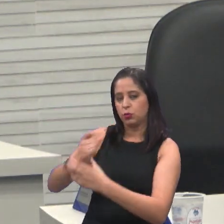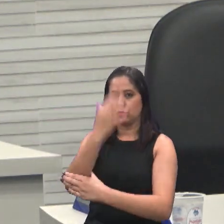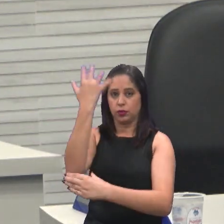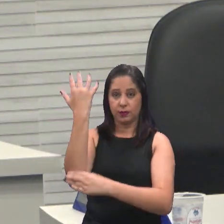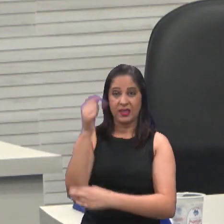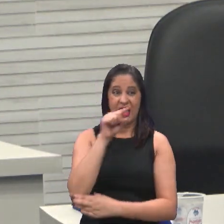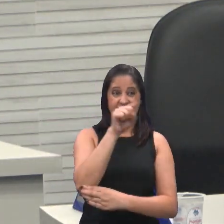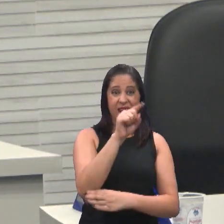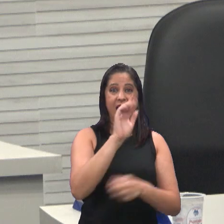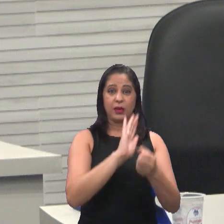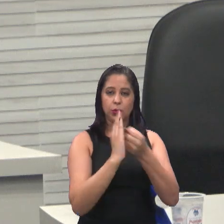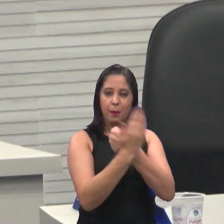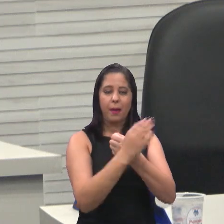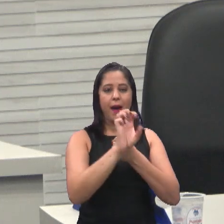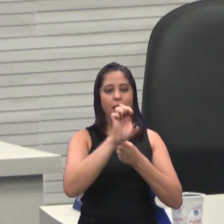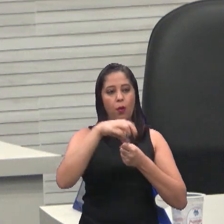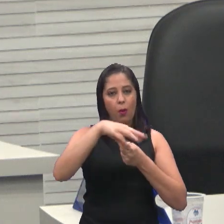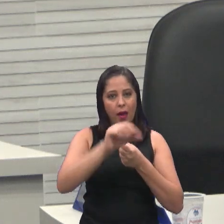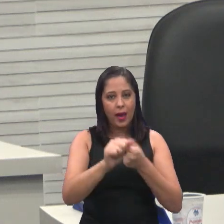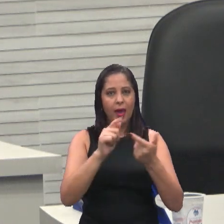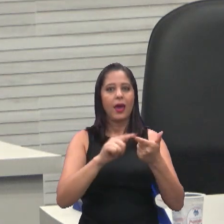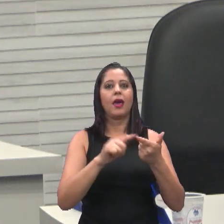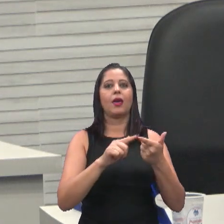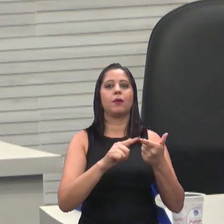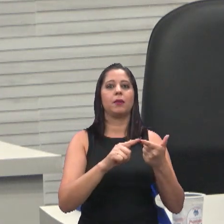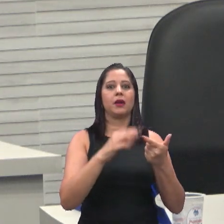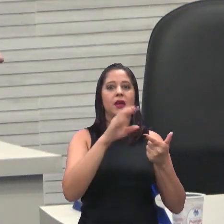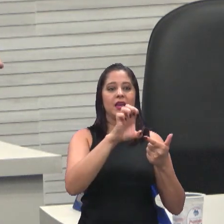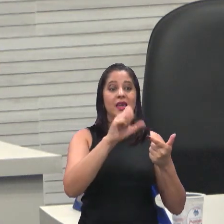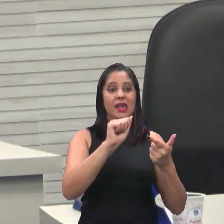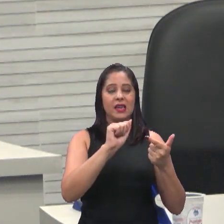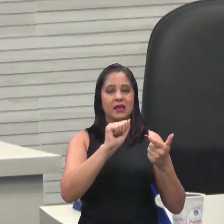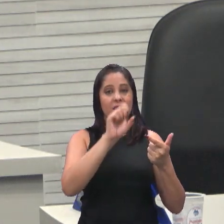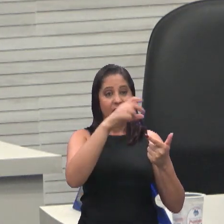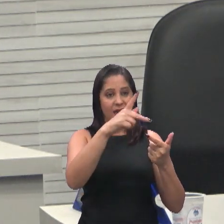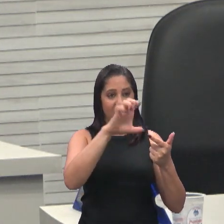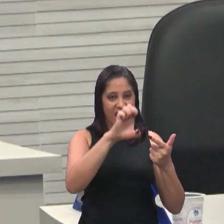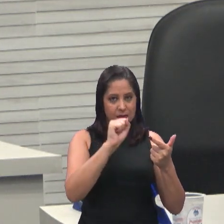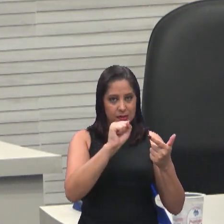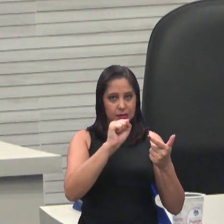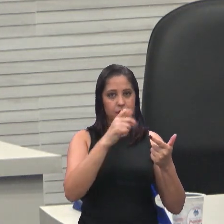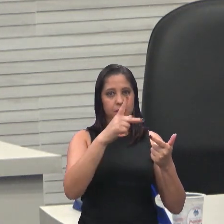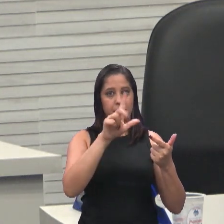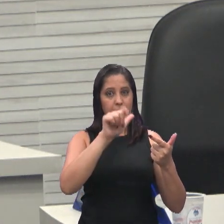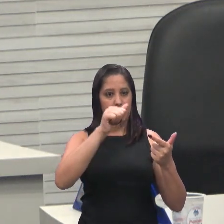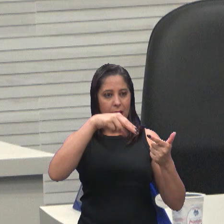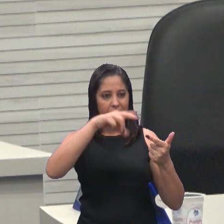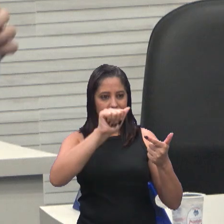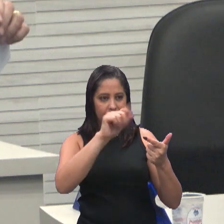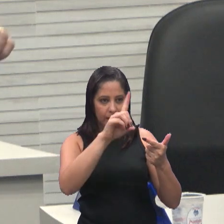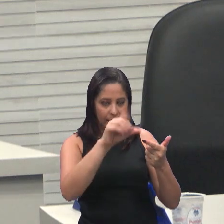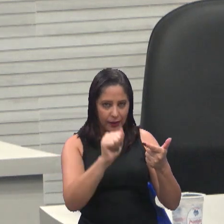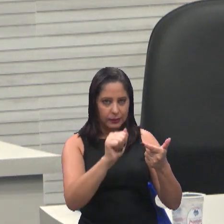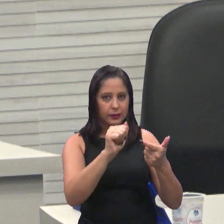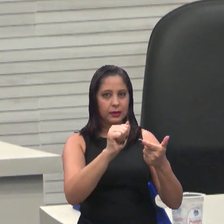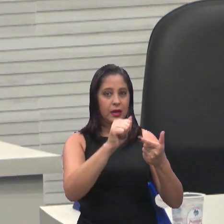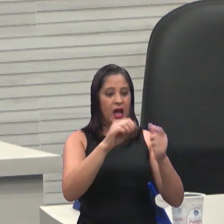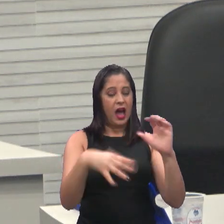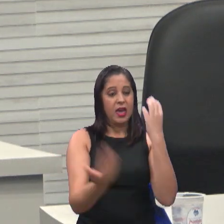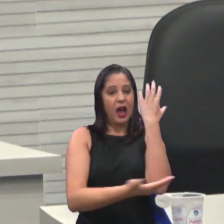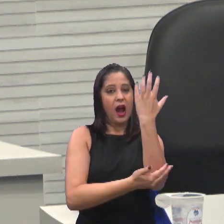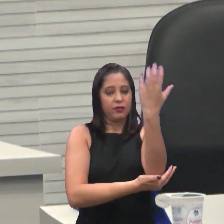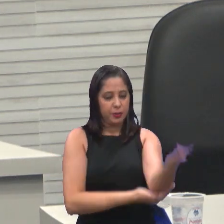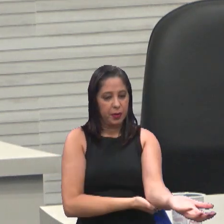são retiradas e rapidamente é concretado, né, o local. Então, a gente queria fazer um trabalho, vendo essas árvores